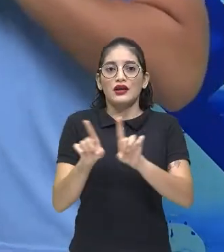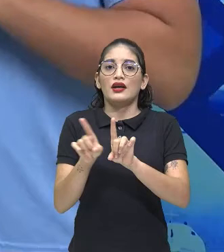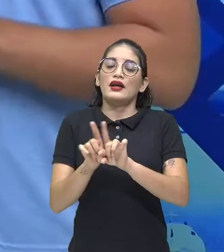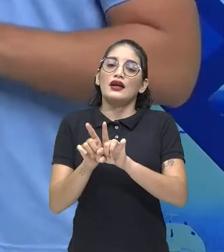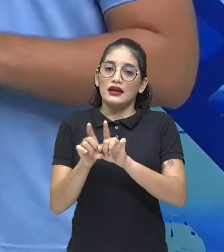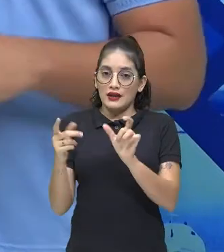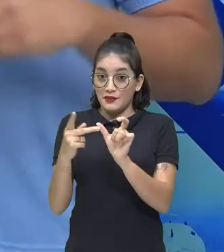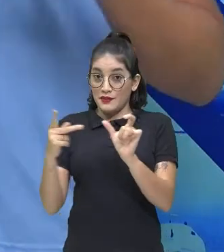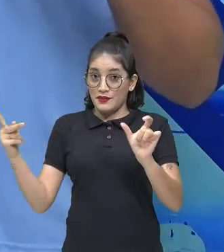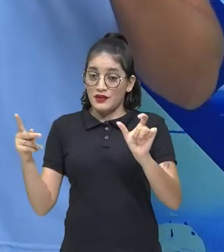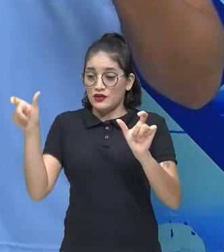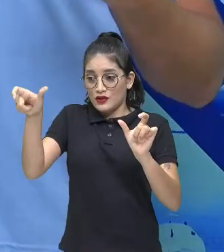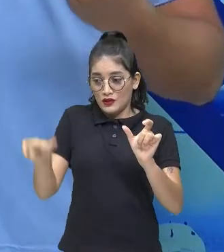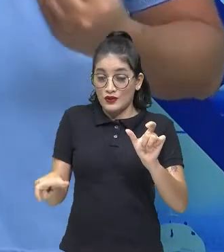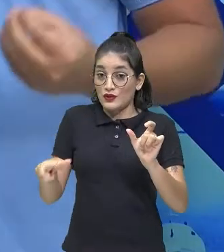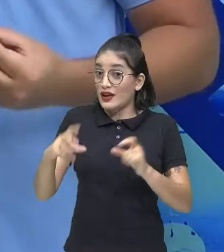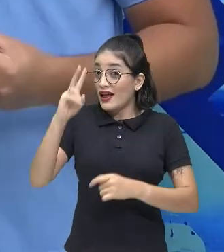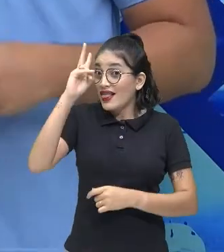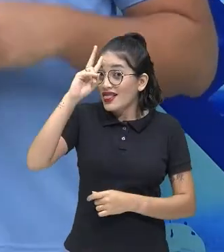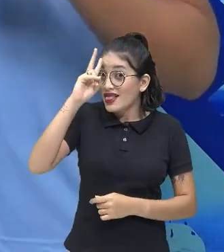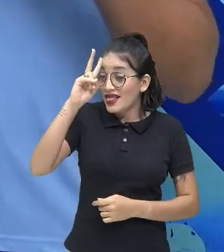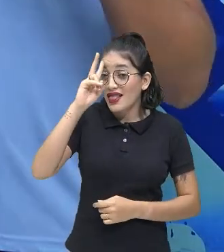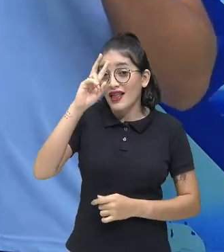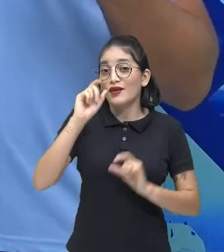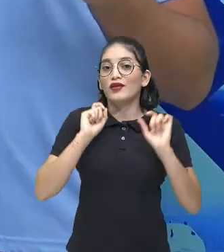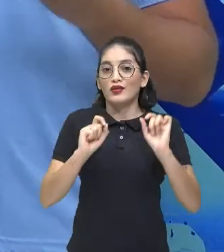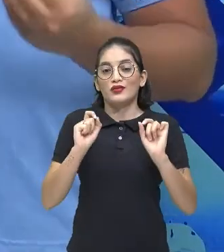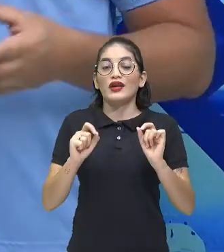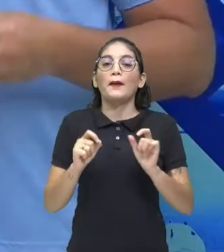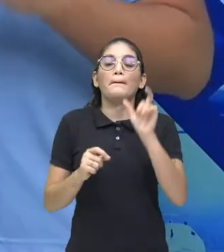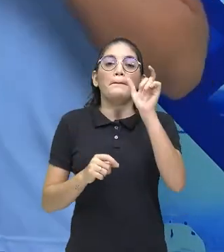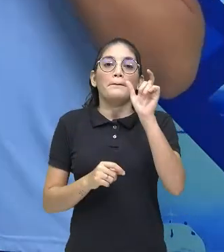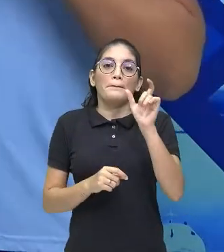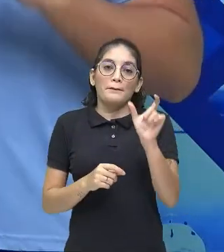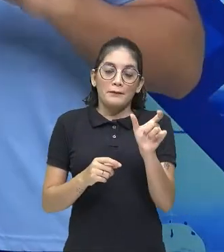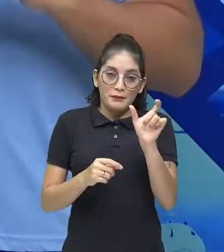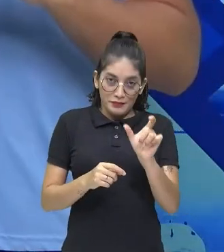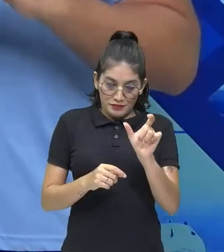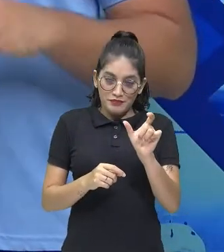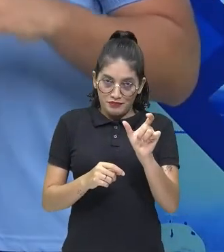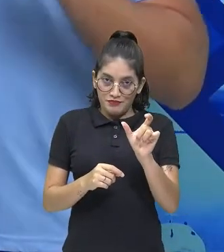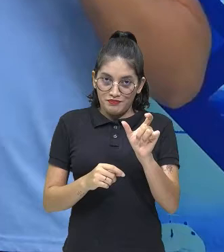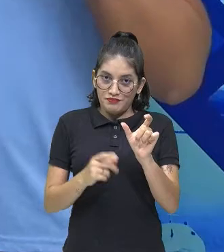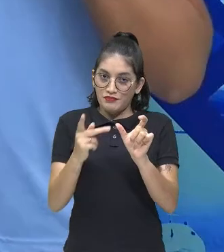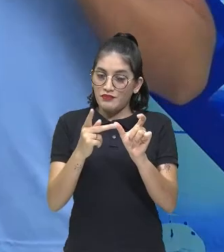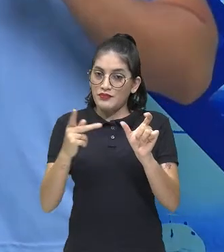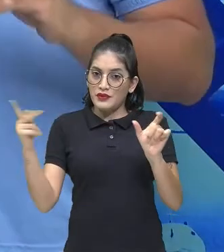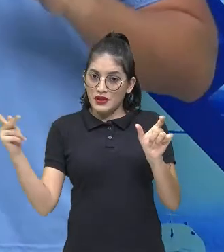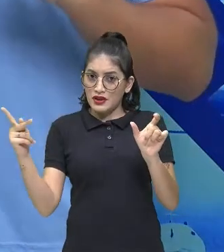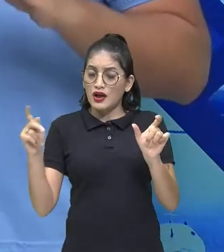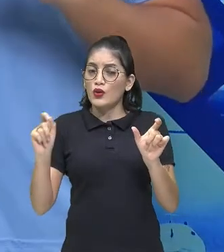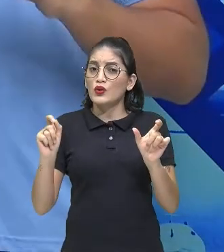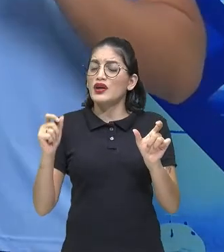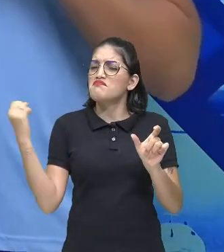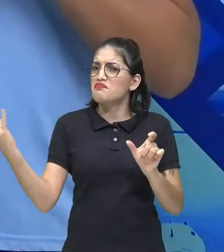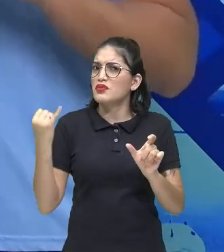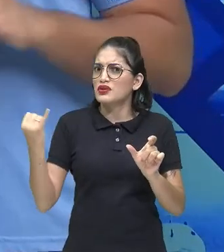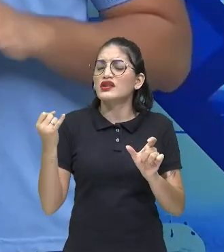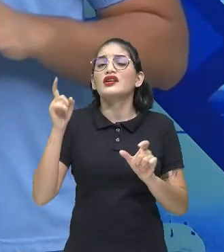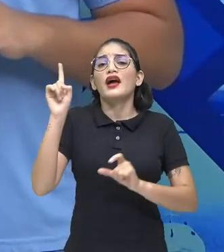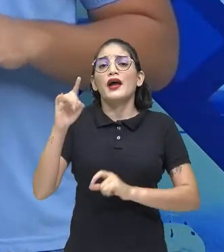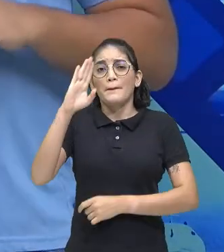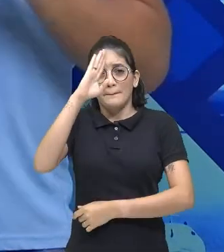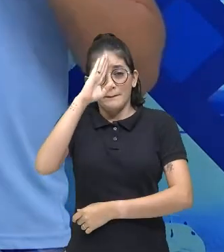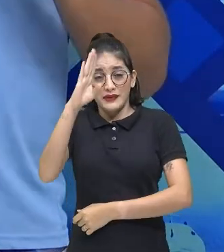sujeito, ok? E lembre, claro, predicado nominal, qual é a palavra mais importante? É um núcleo que será